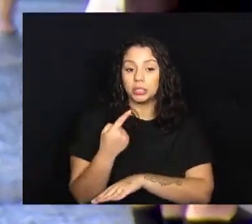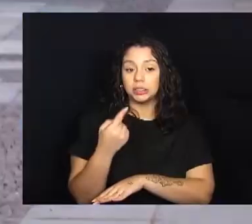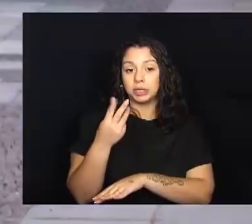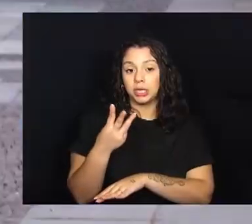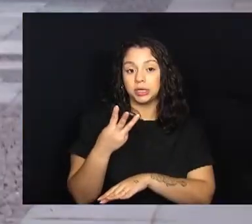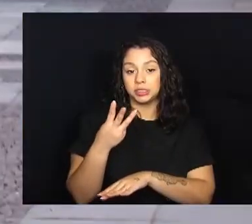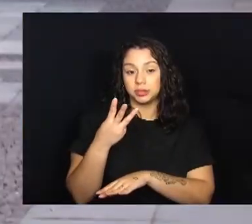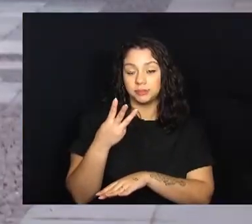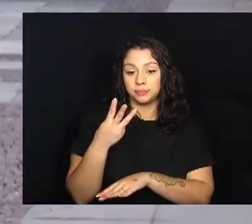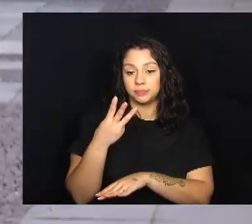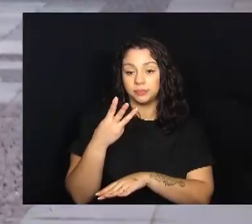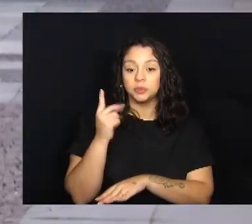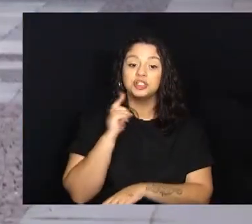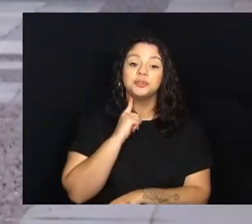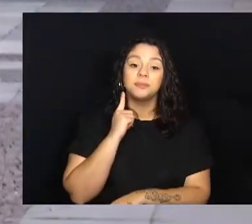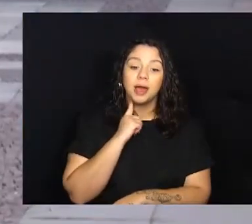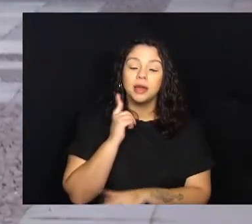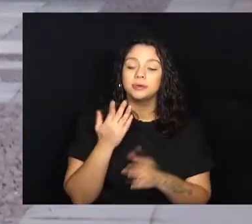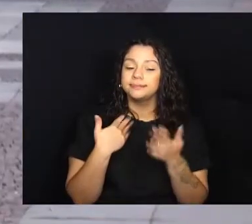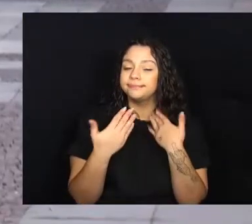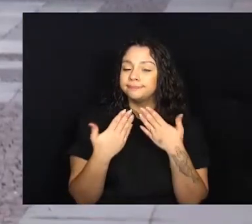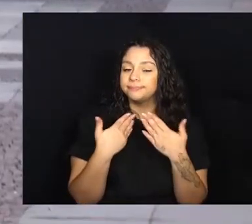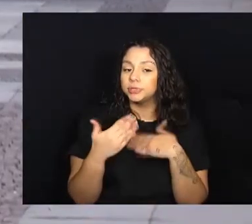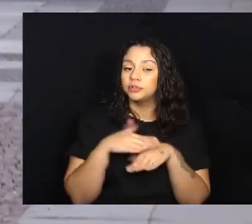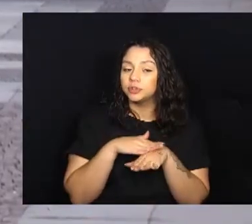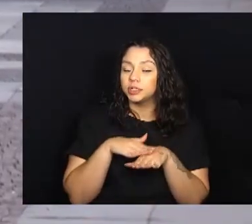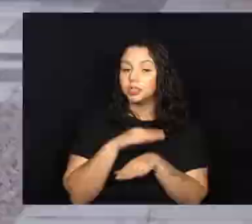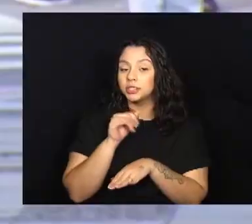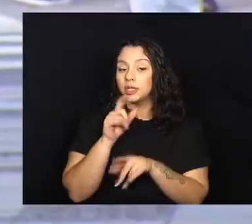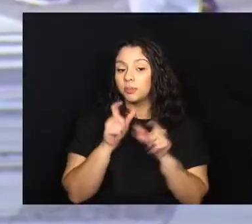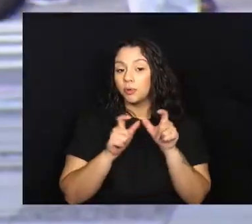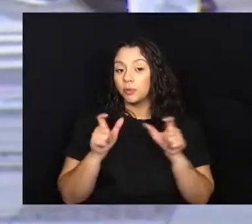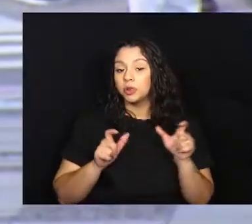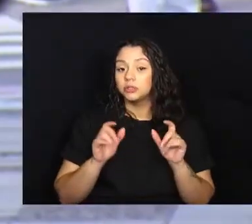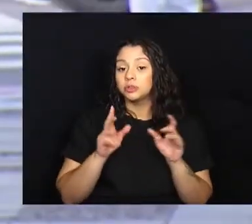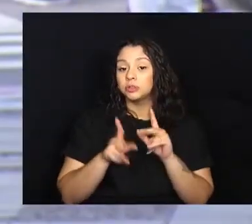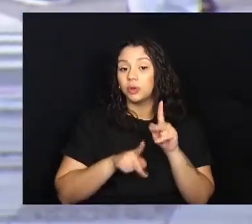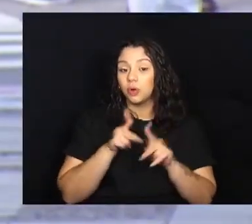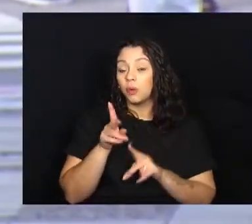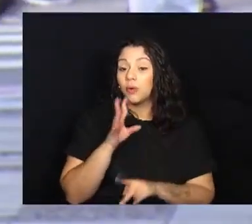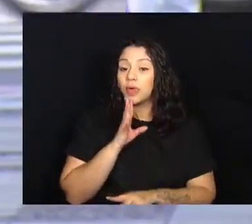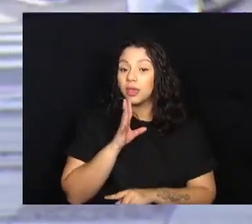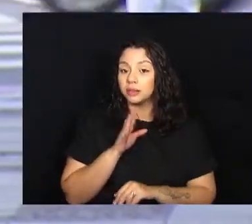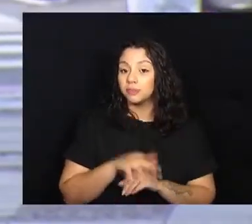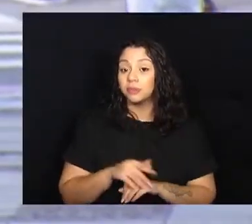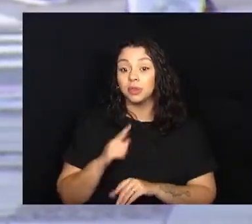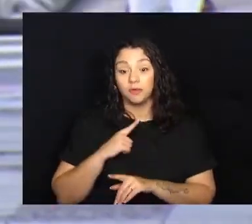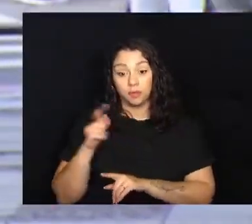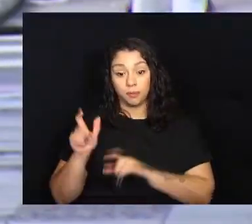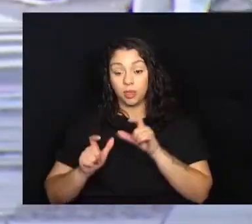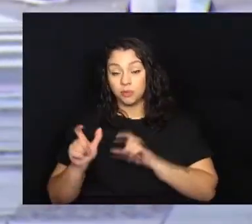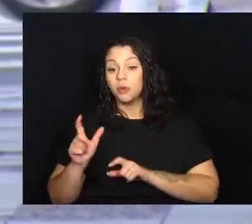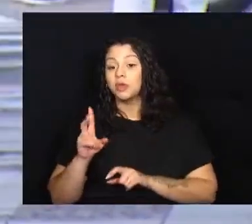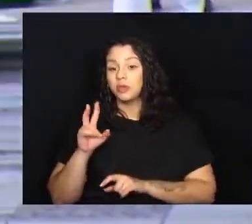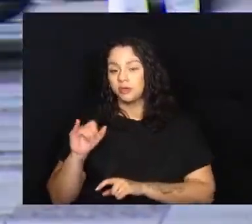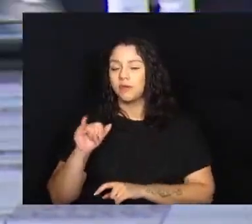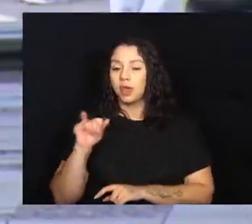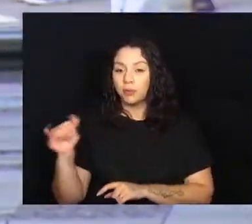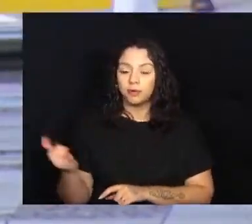Campinas, para saber se a população já ouviu falar do Desenrola. Teve gente que garantiu que vai